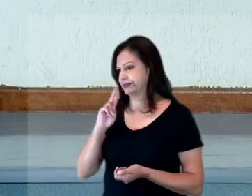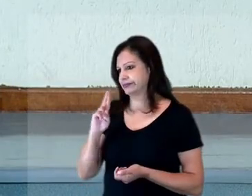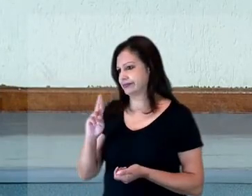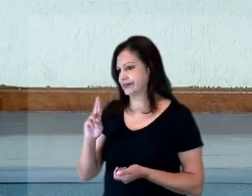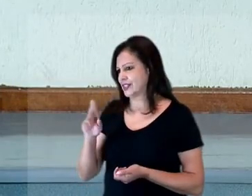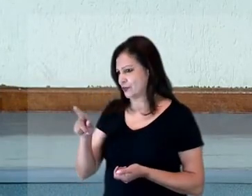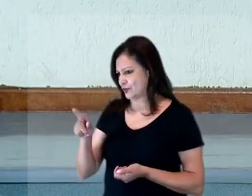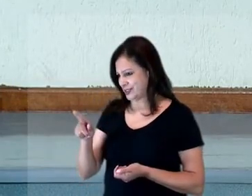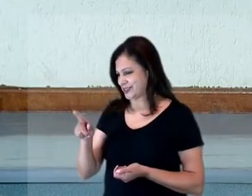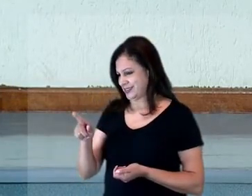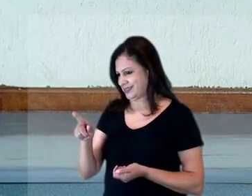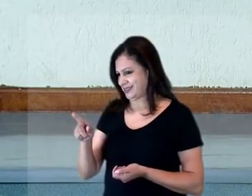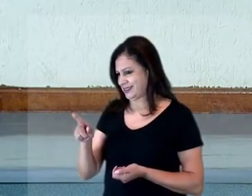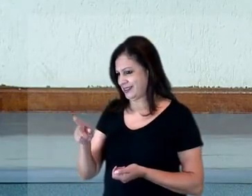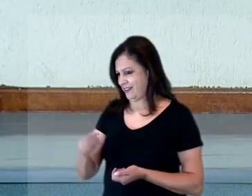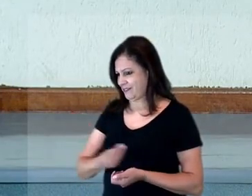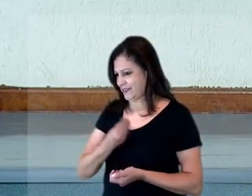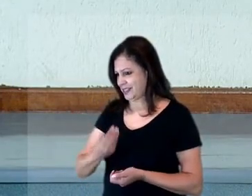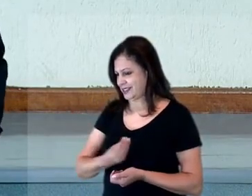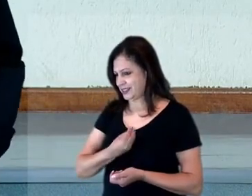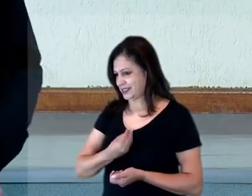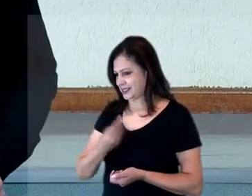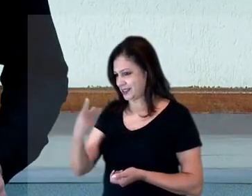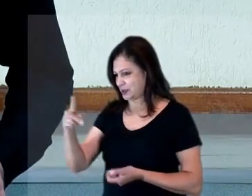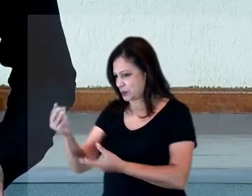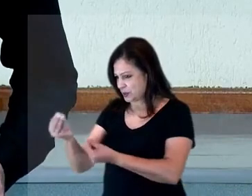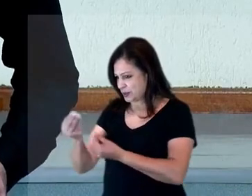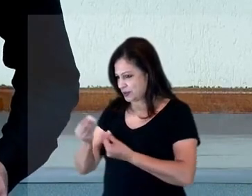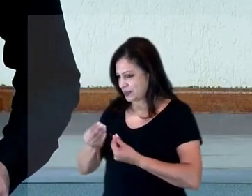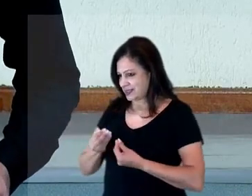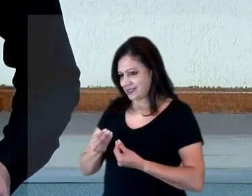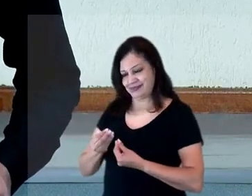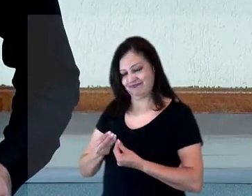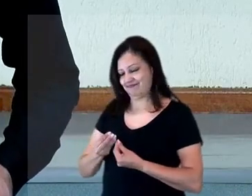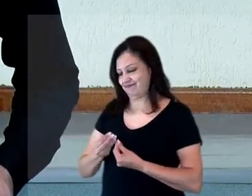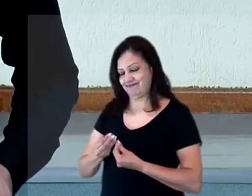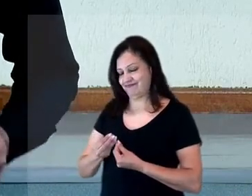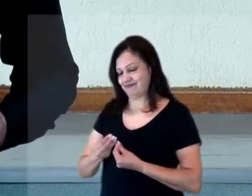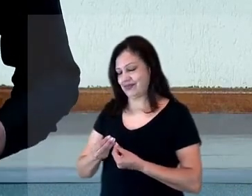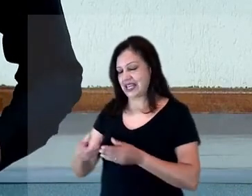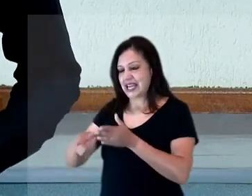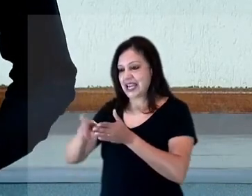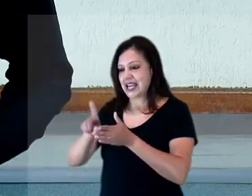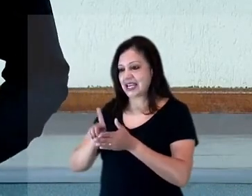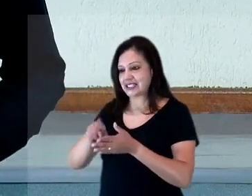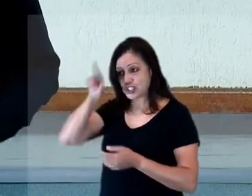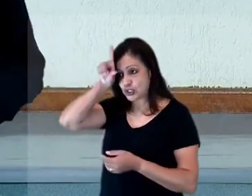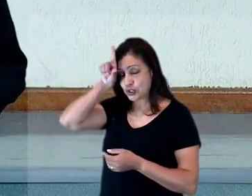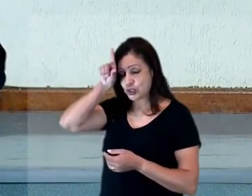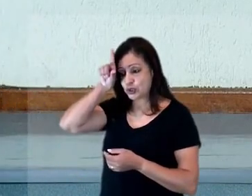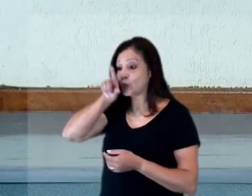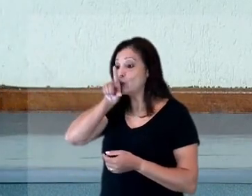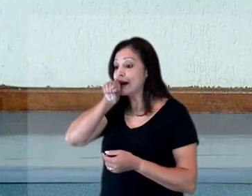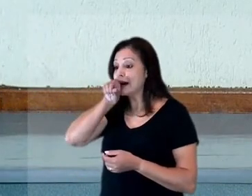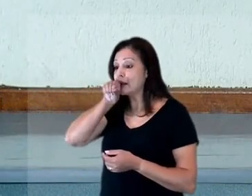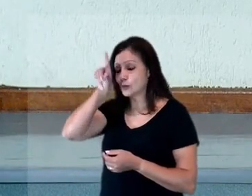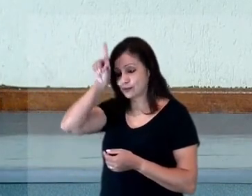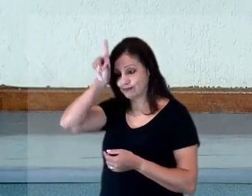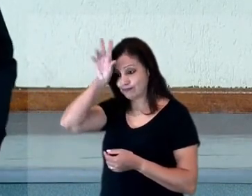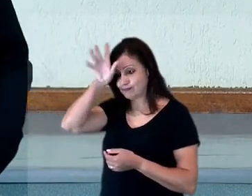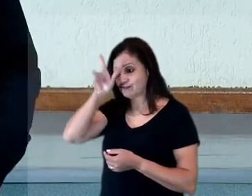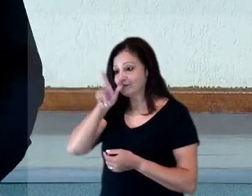mim? Asseguro-lhe que, antes que o galo cante, você me negará três